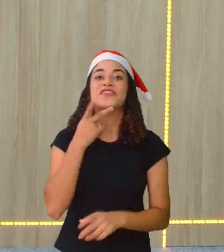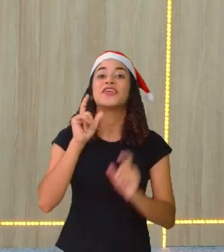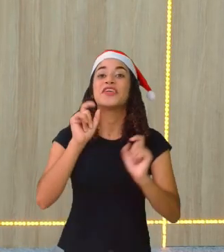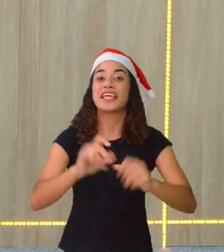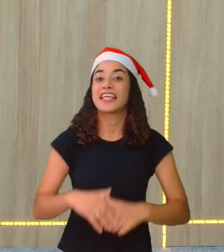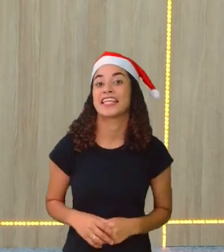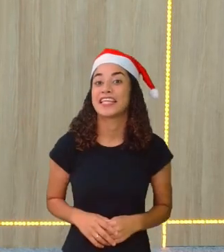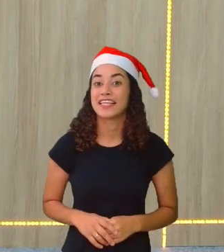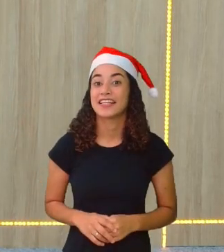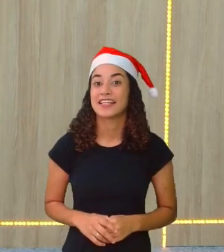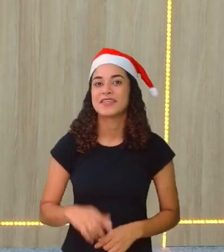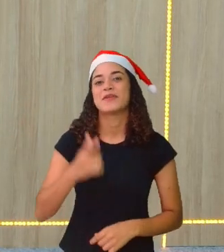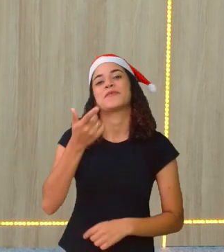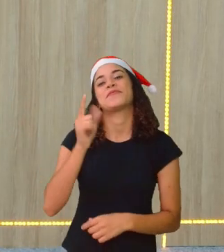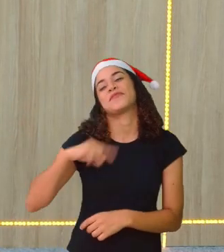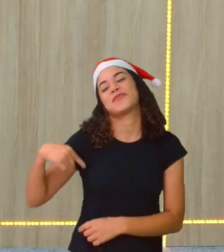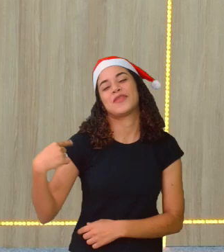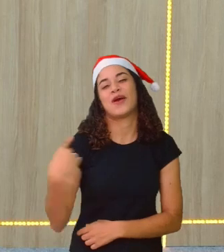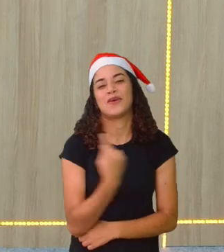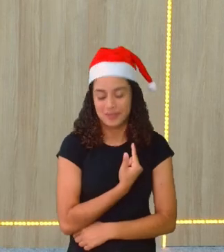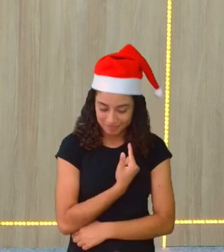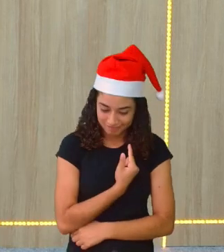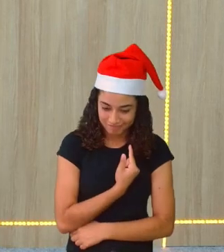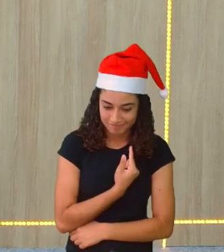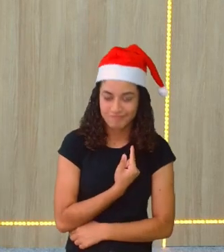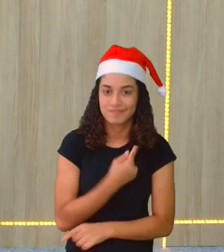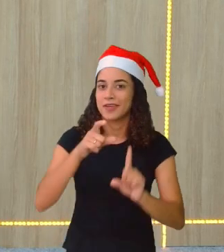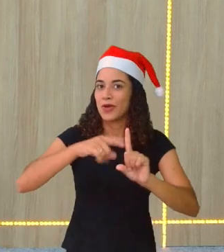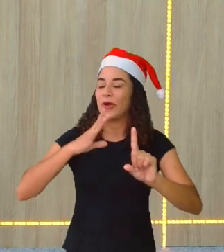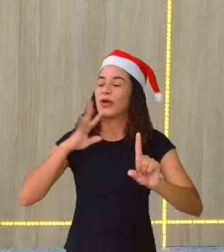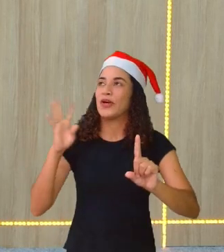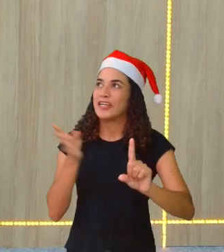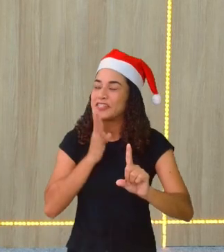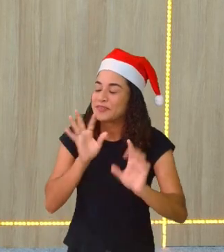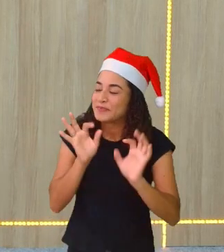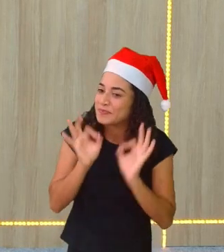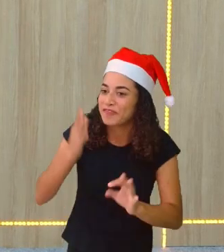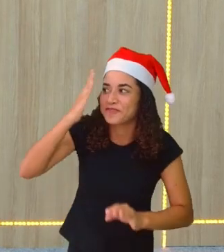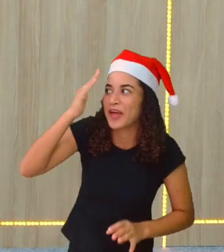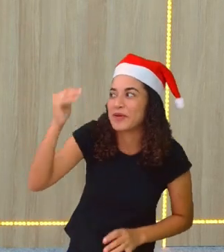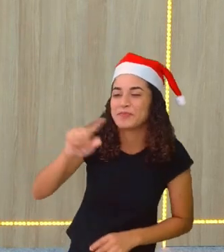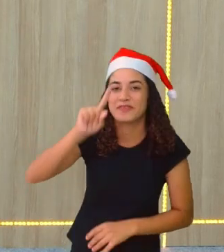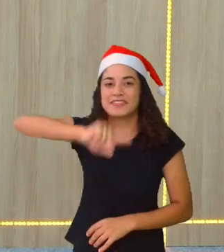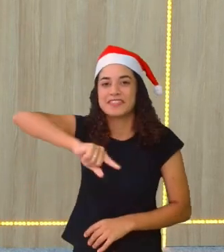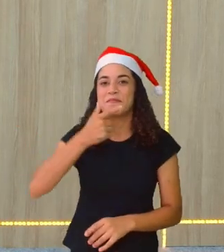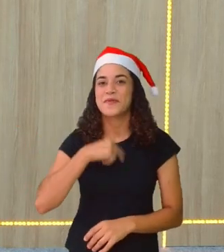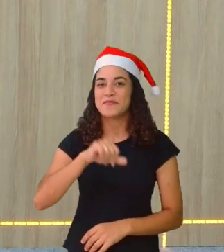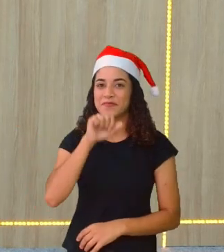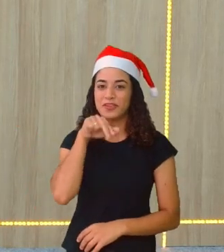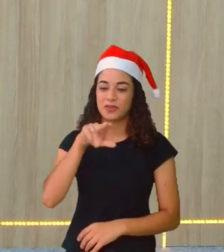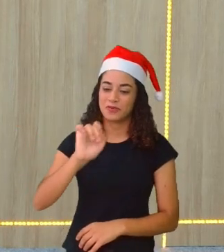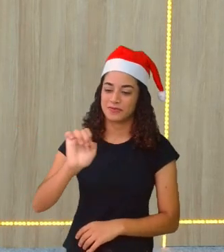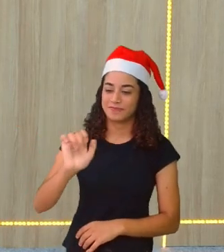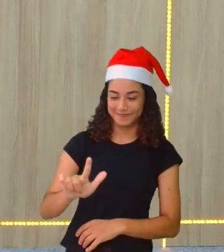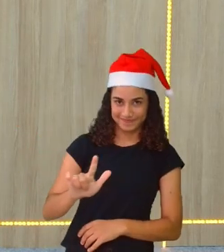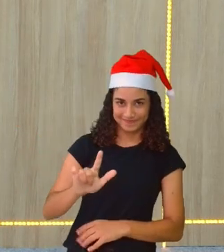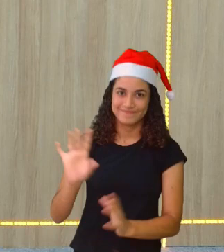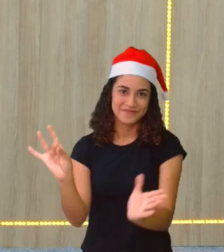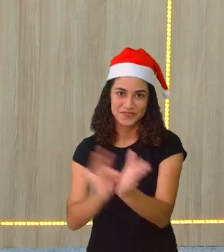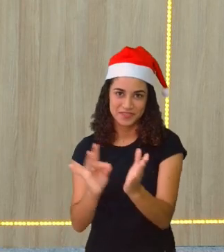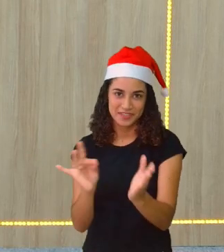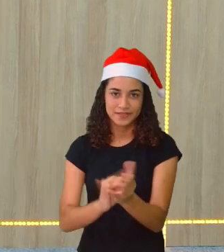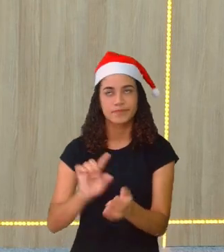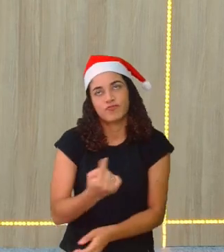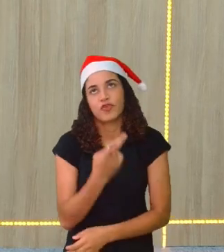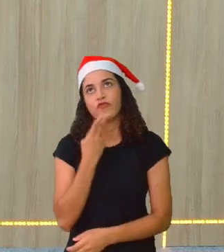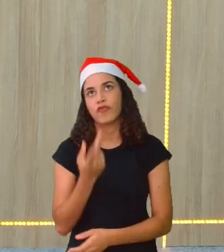de quem aí, professora? Do nosso conhecidíssimo Papai Noel. Na realidade, né, quando a gente